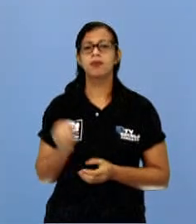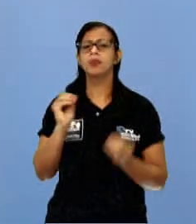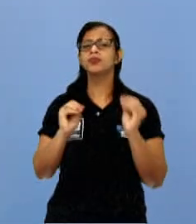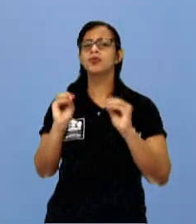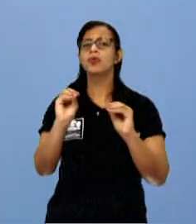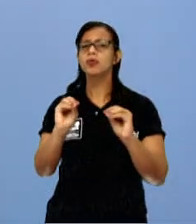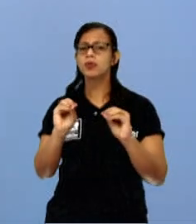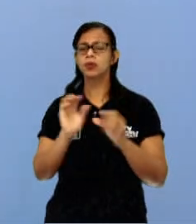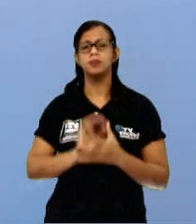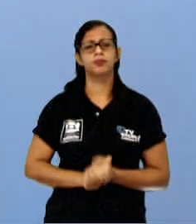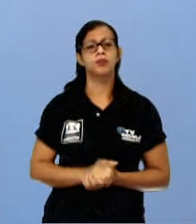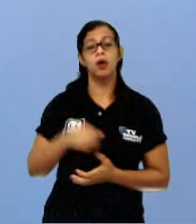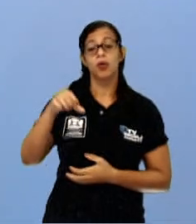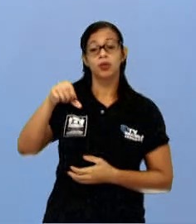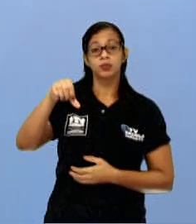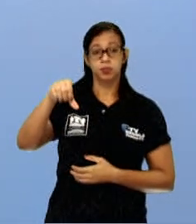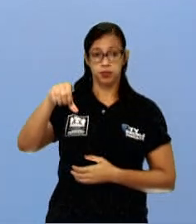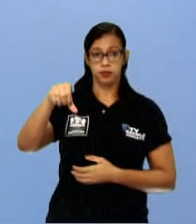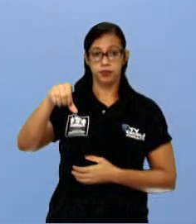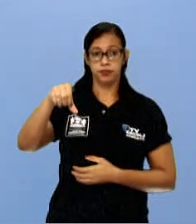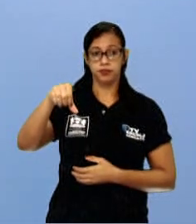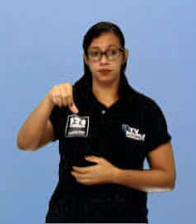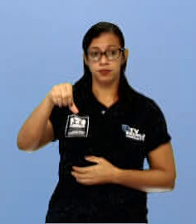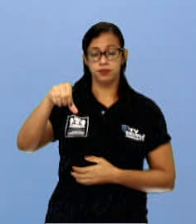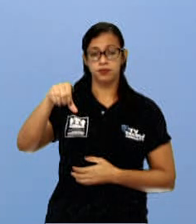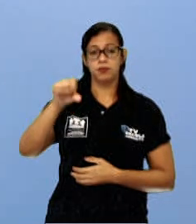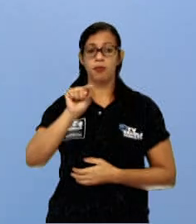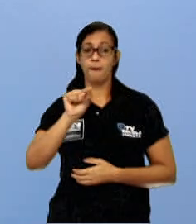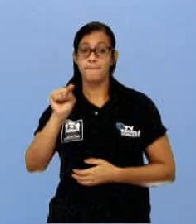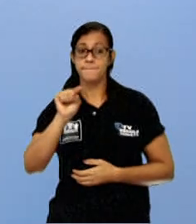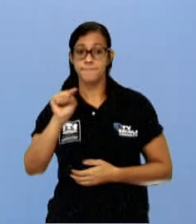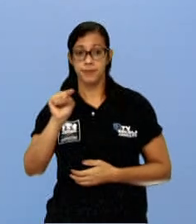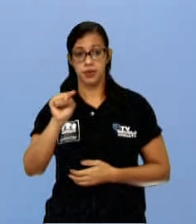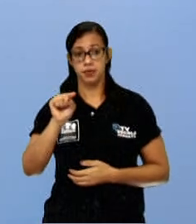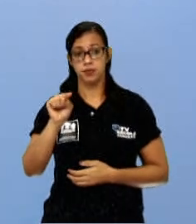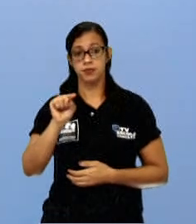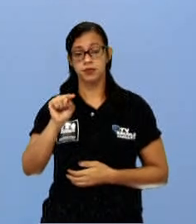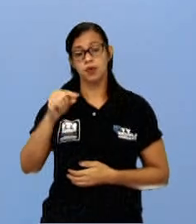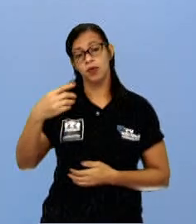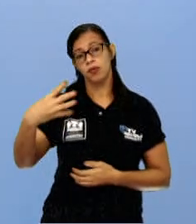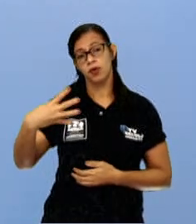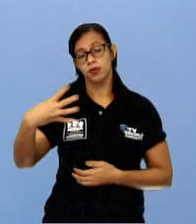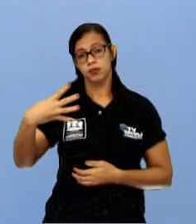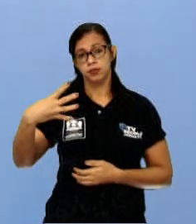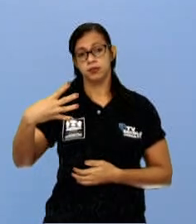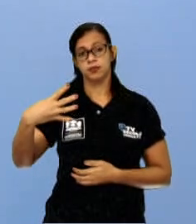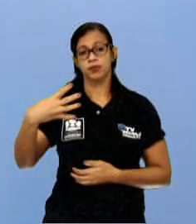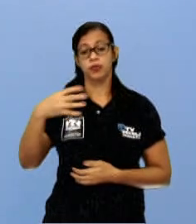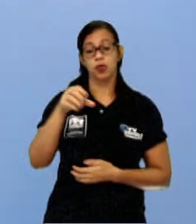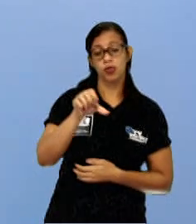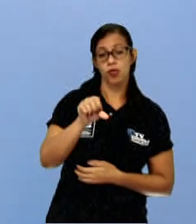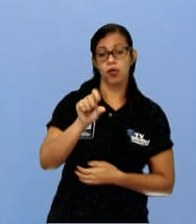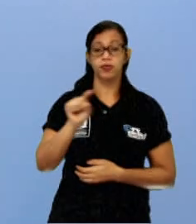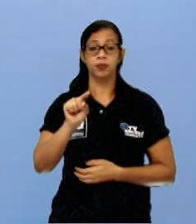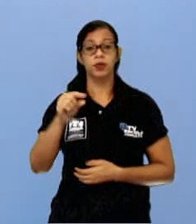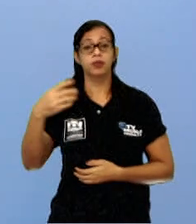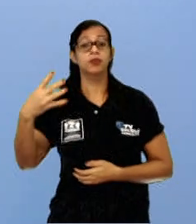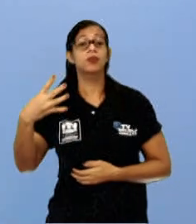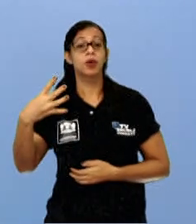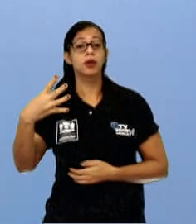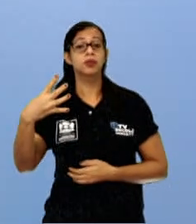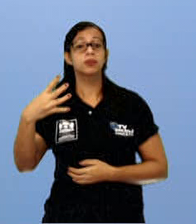aqui nove que é o resultado menos a parcela que já estou que é 49 - 4